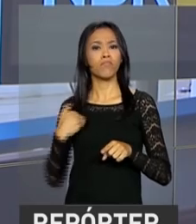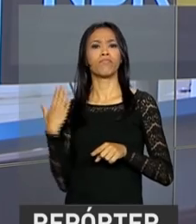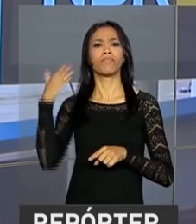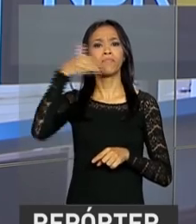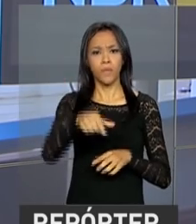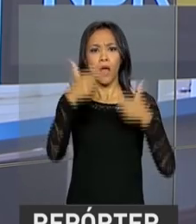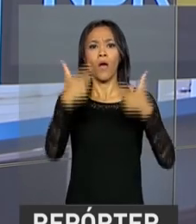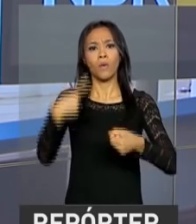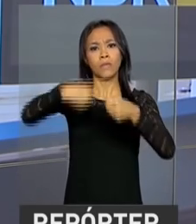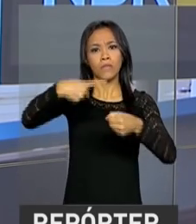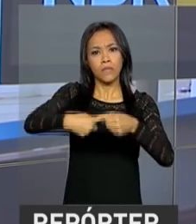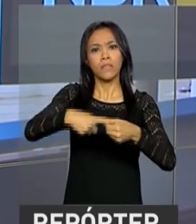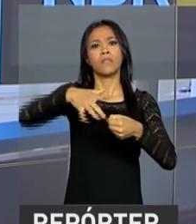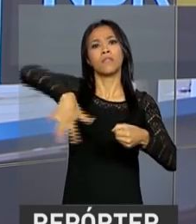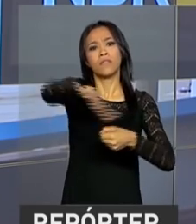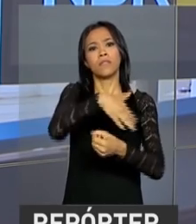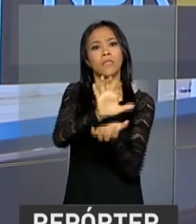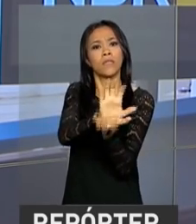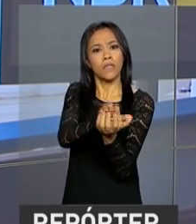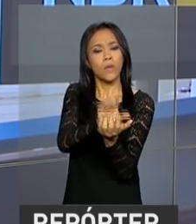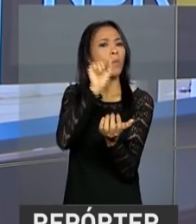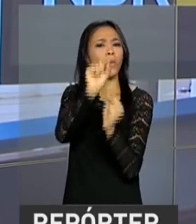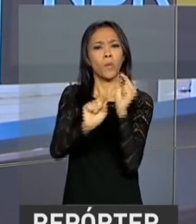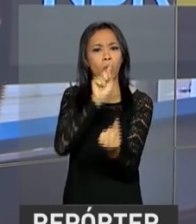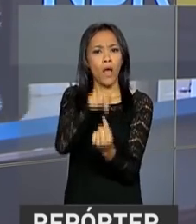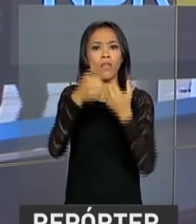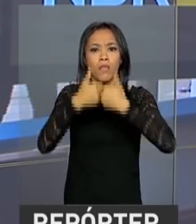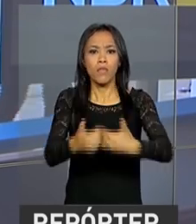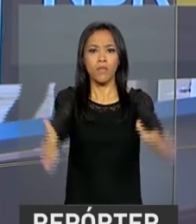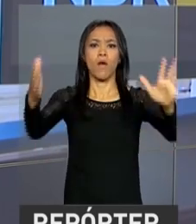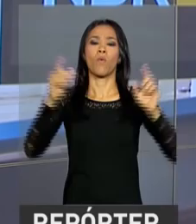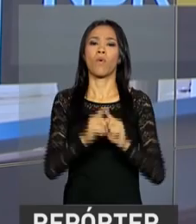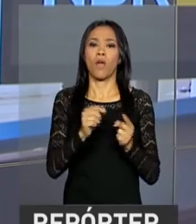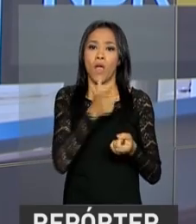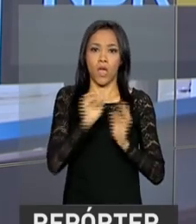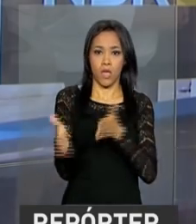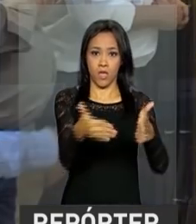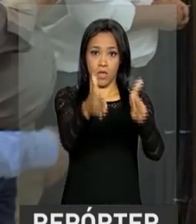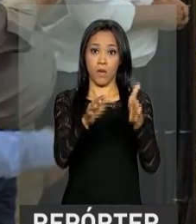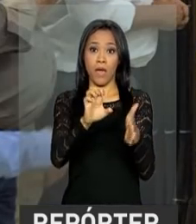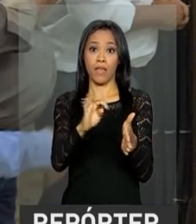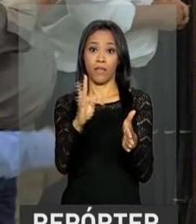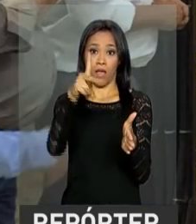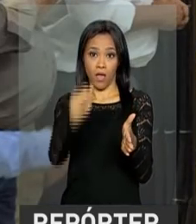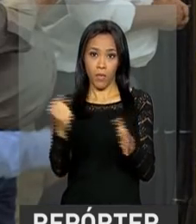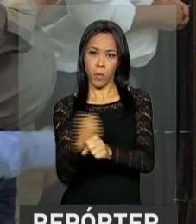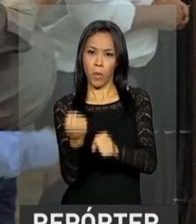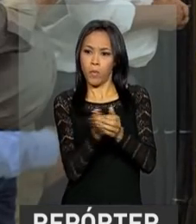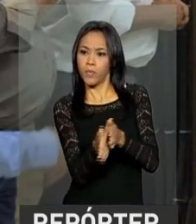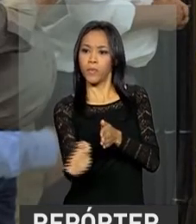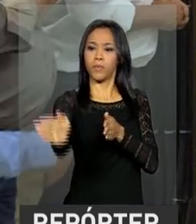Pernambuco, onde inaugura mais uma etapa do programa de integração do Rio São Francisco. Ele chegou agora há pouco à